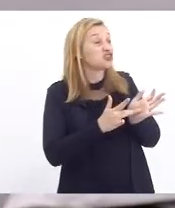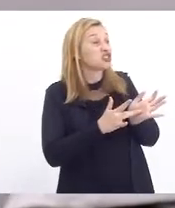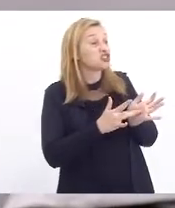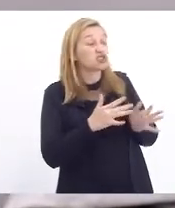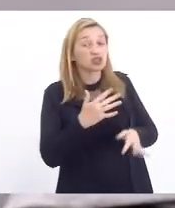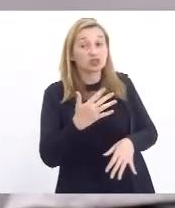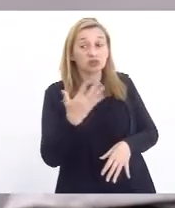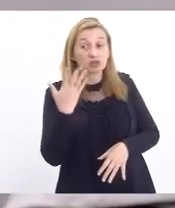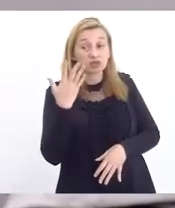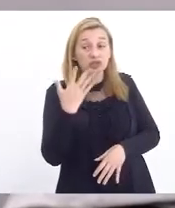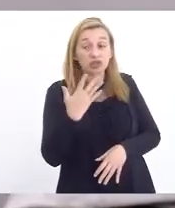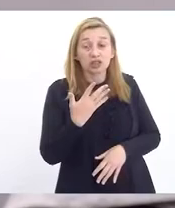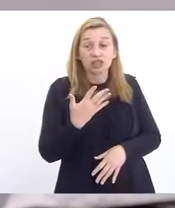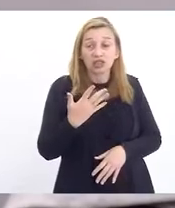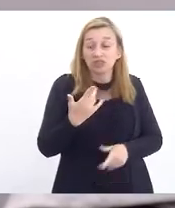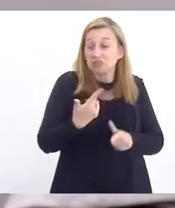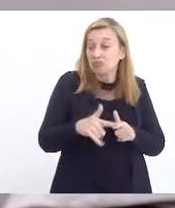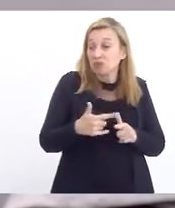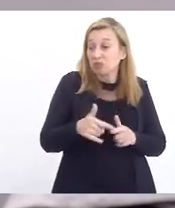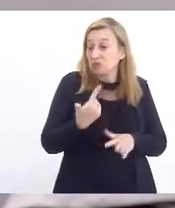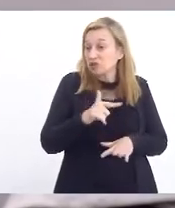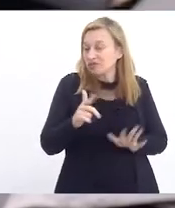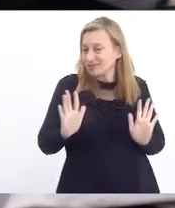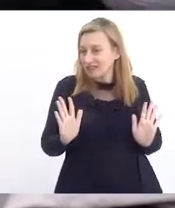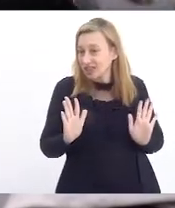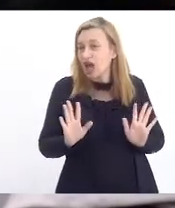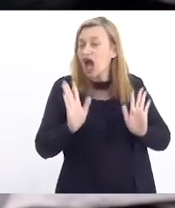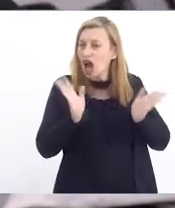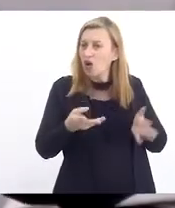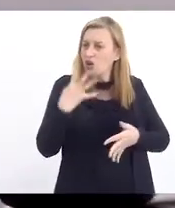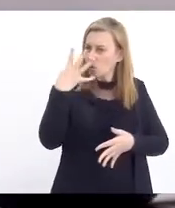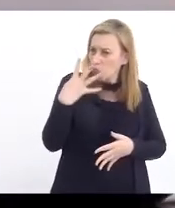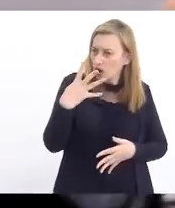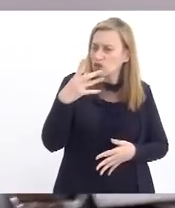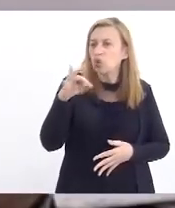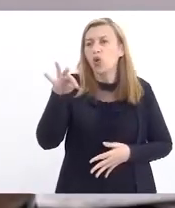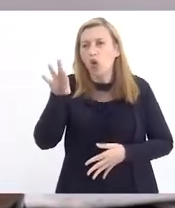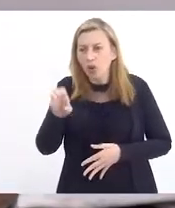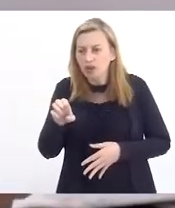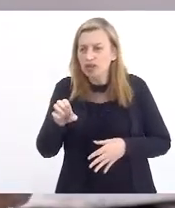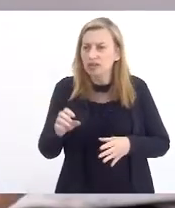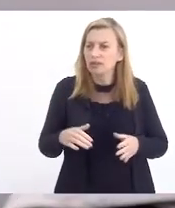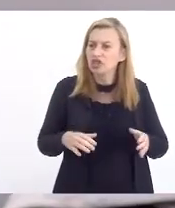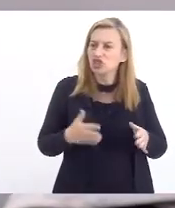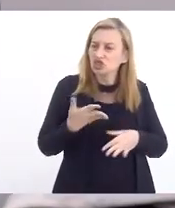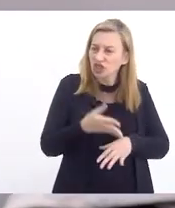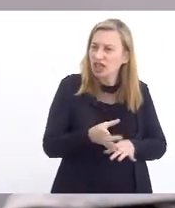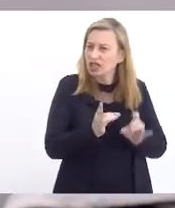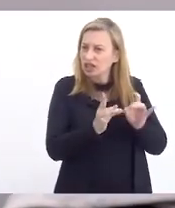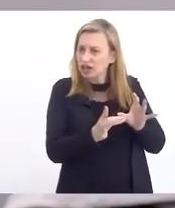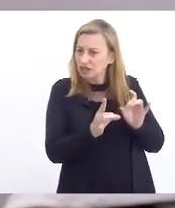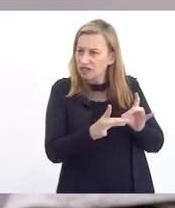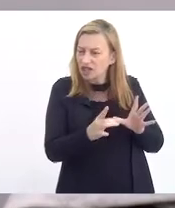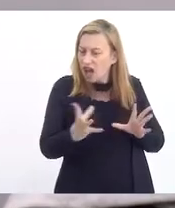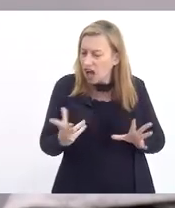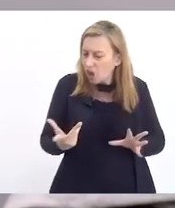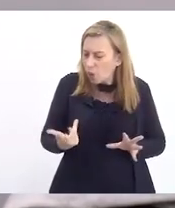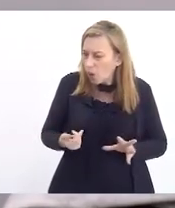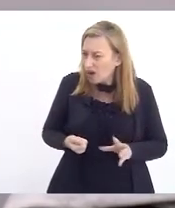isso. E agora que você faz 4 lotes para iniciativa privada, a